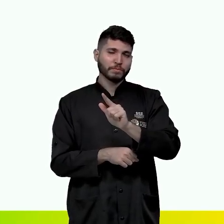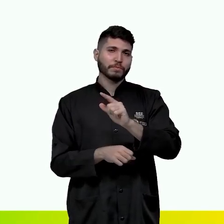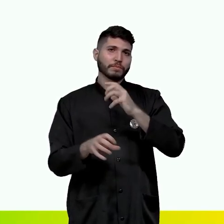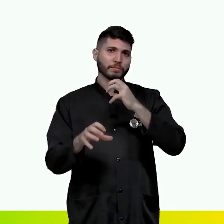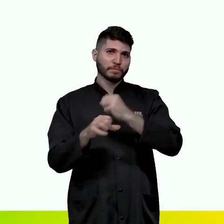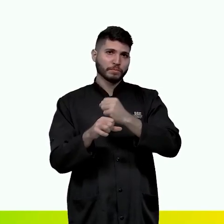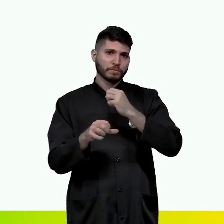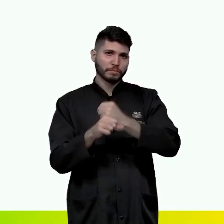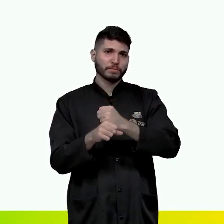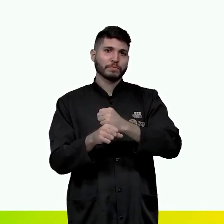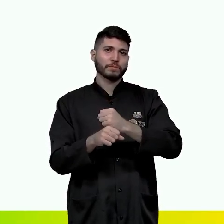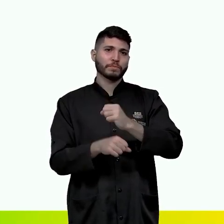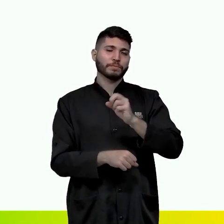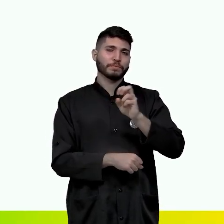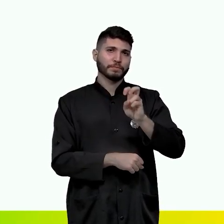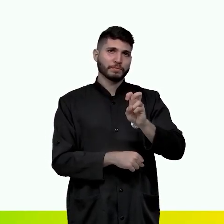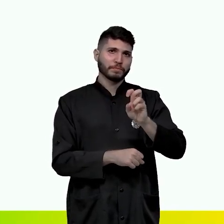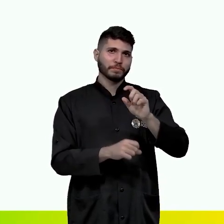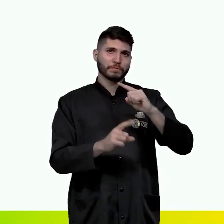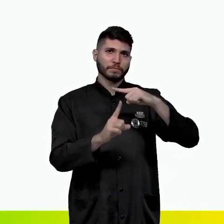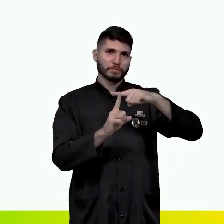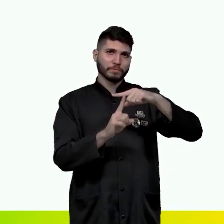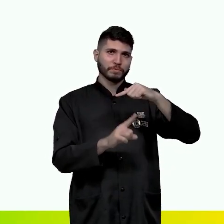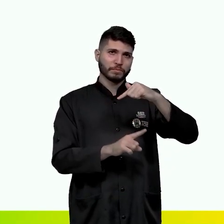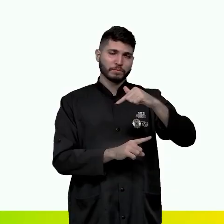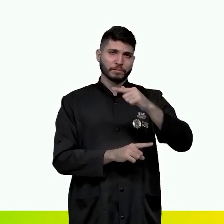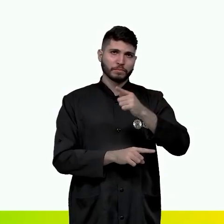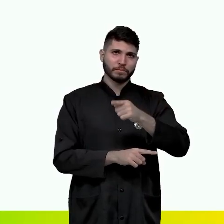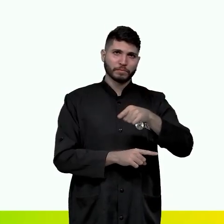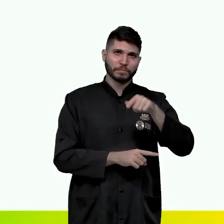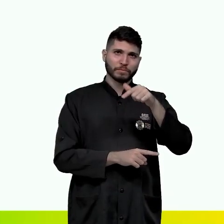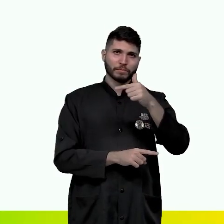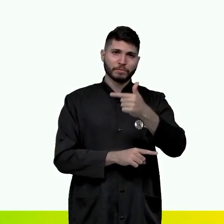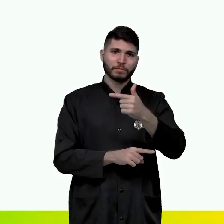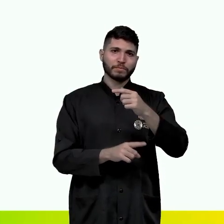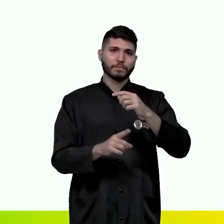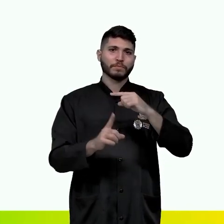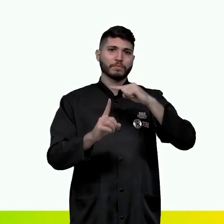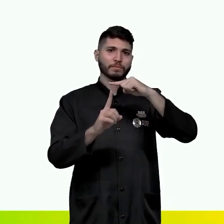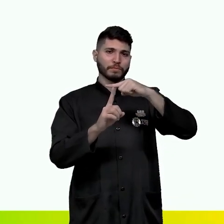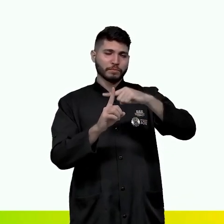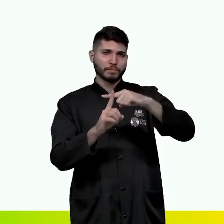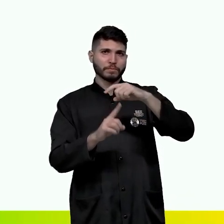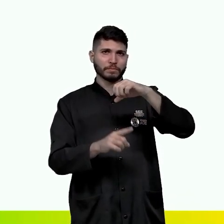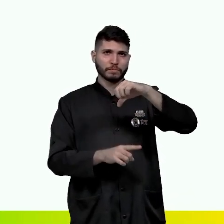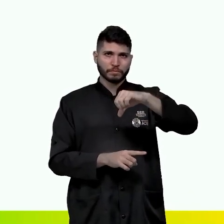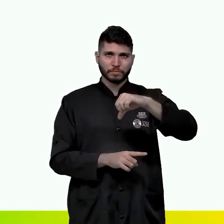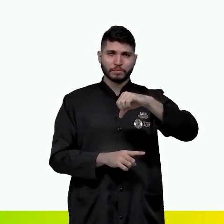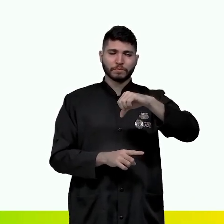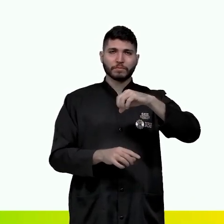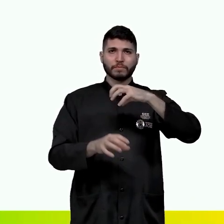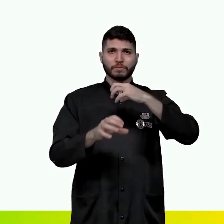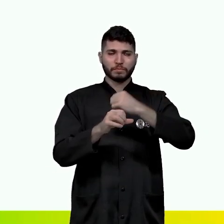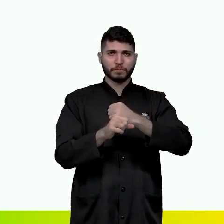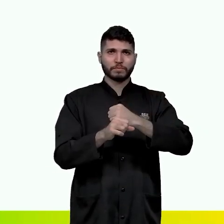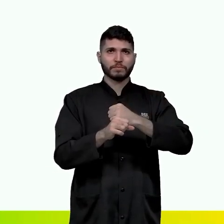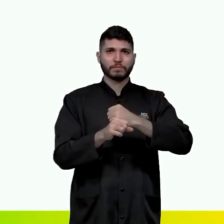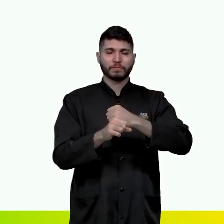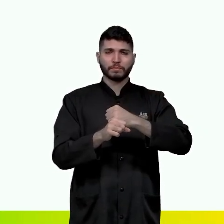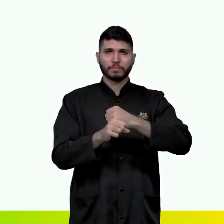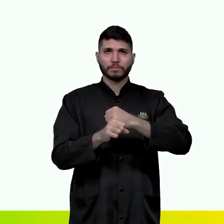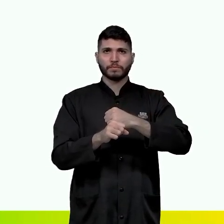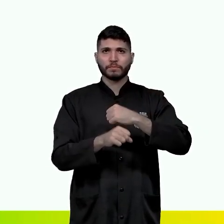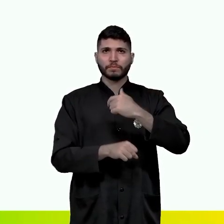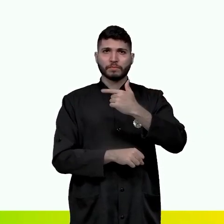é 5 mais 7,2 mais 9. Quando você fizer essa conta, você vai obter